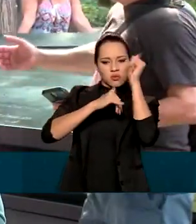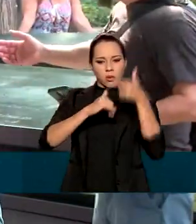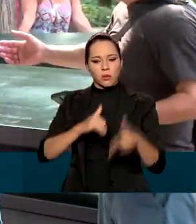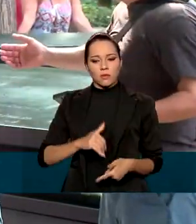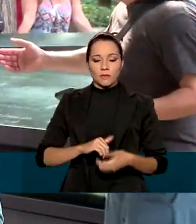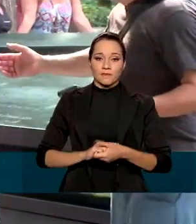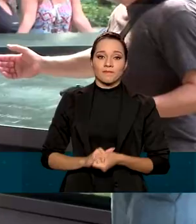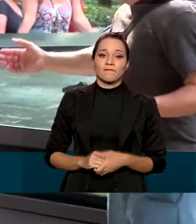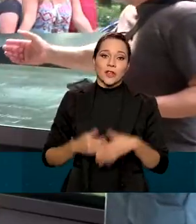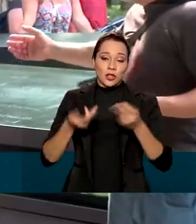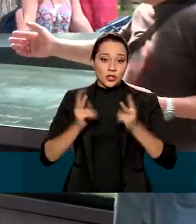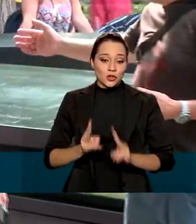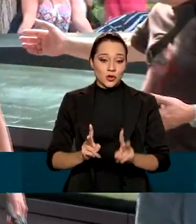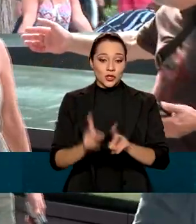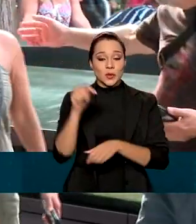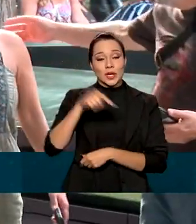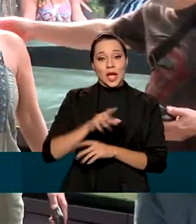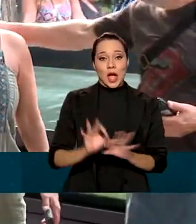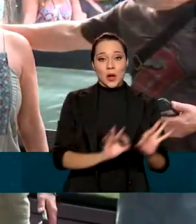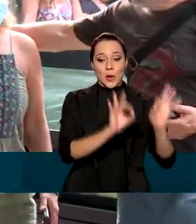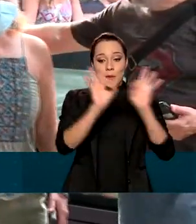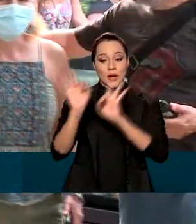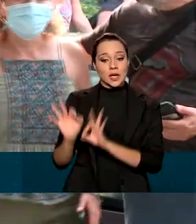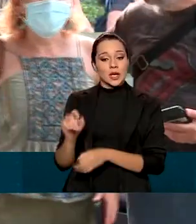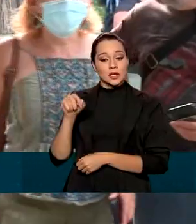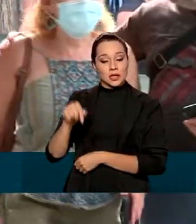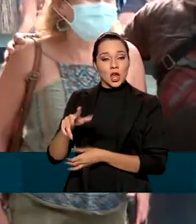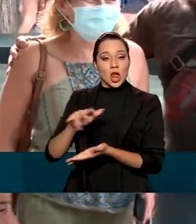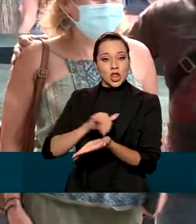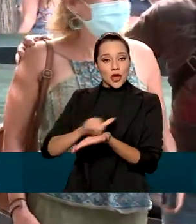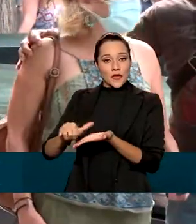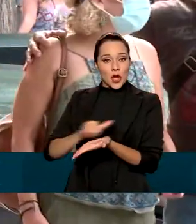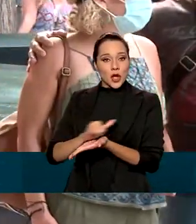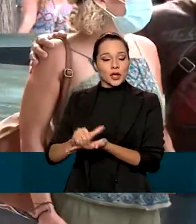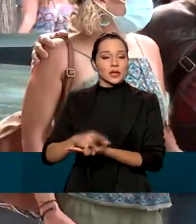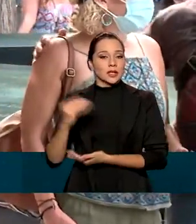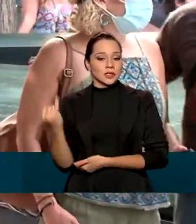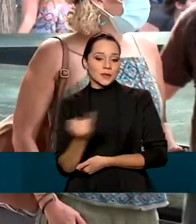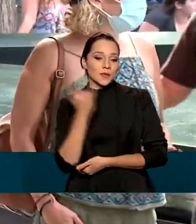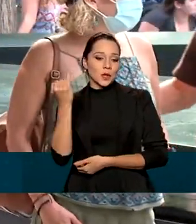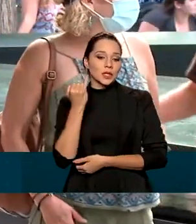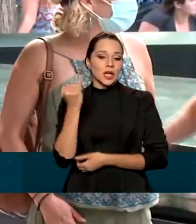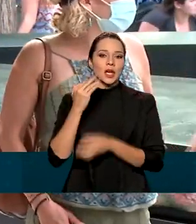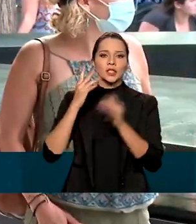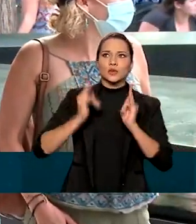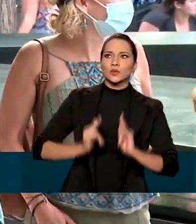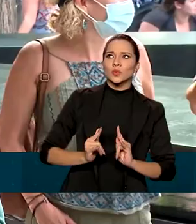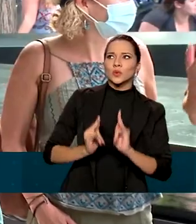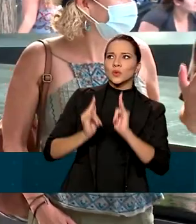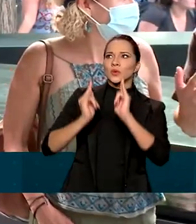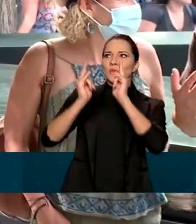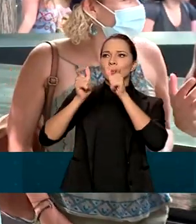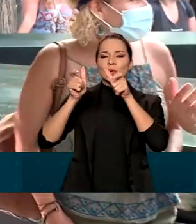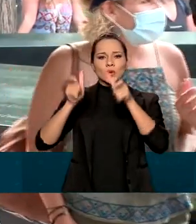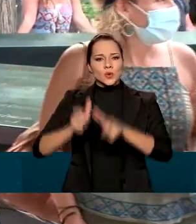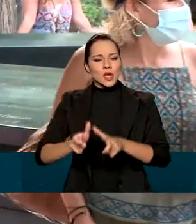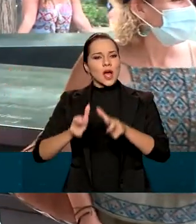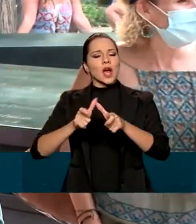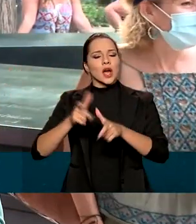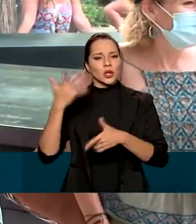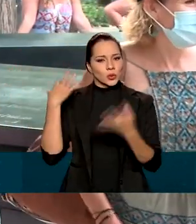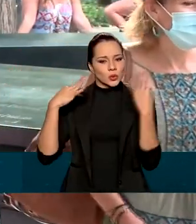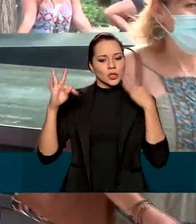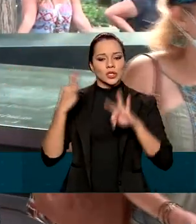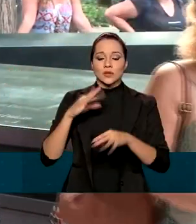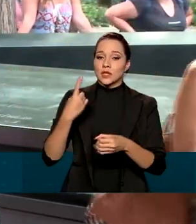então a gente continua aqui acompanhando em Nova York Vanessa importante monumento aqui nesse importante. Turístico